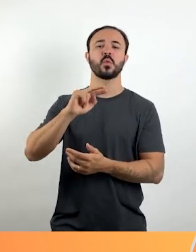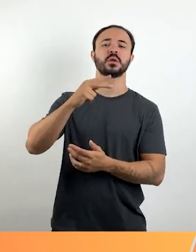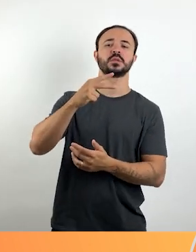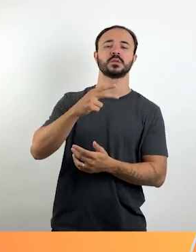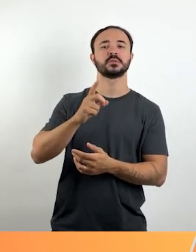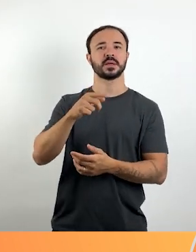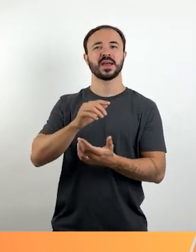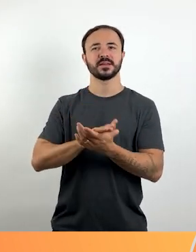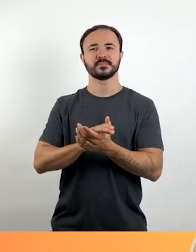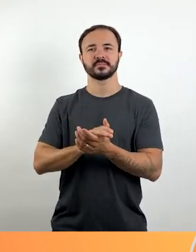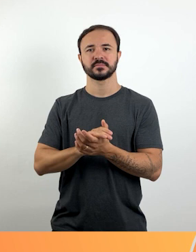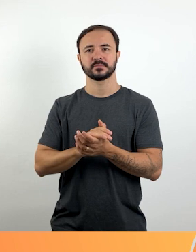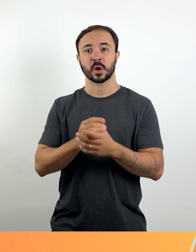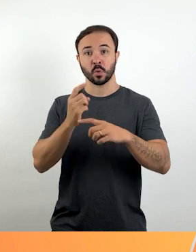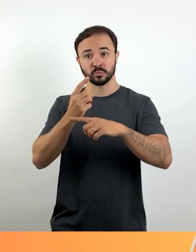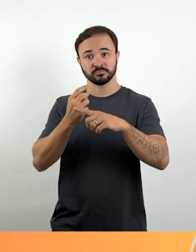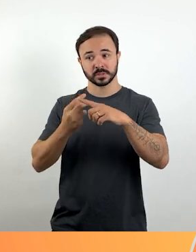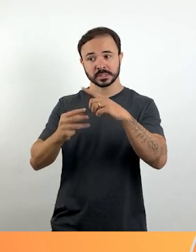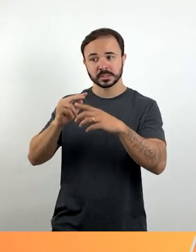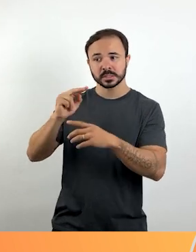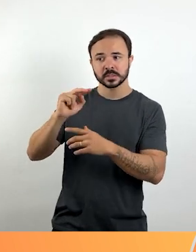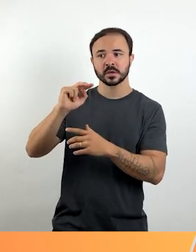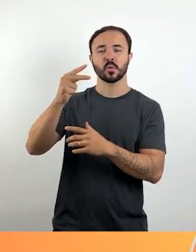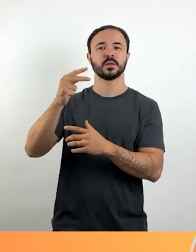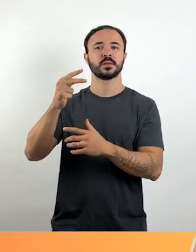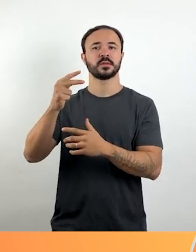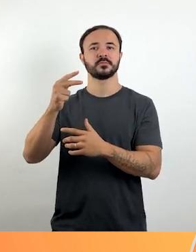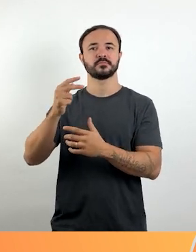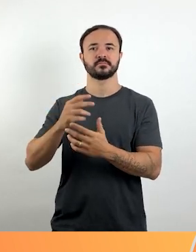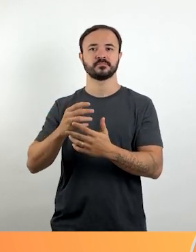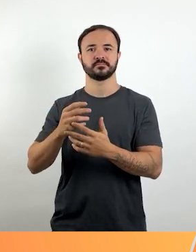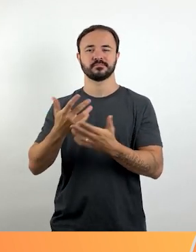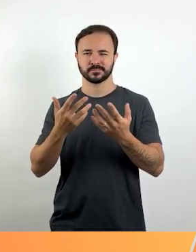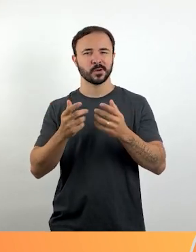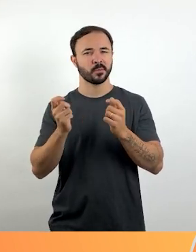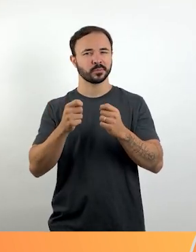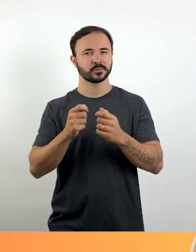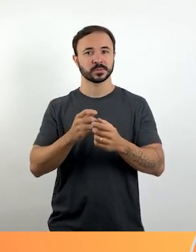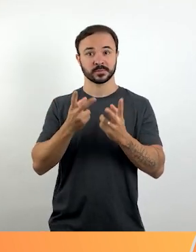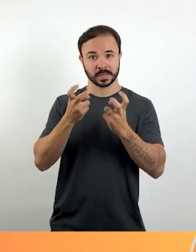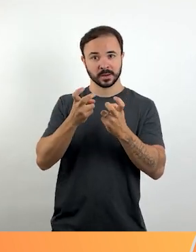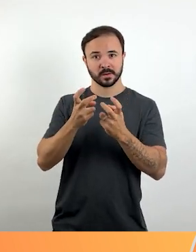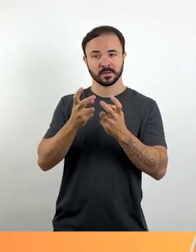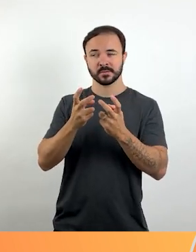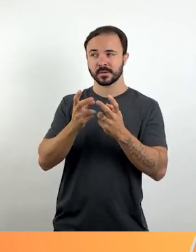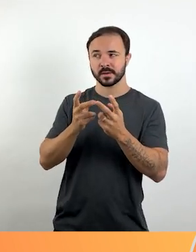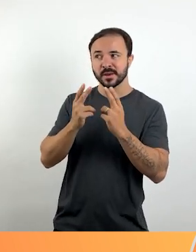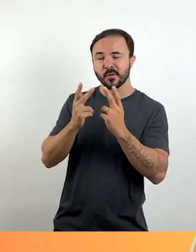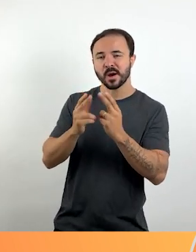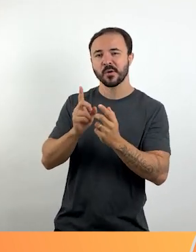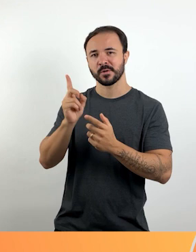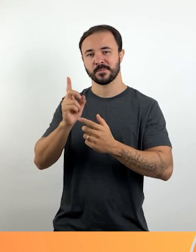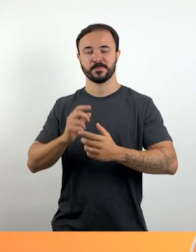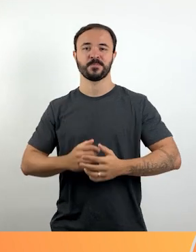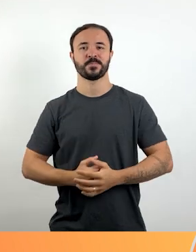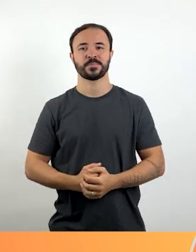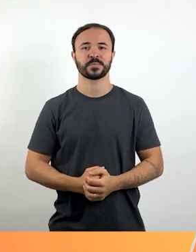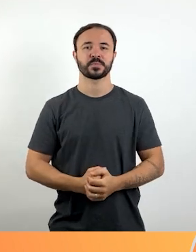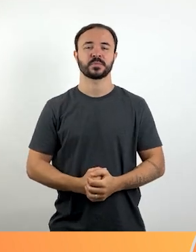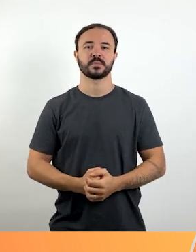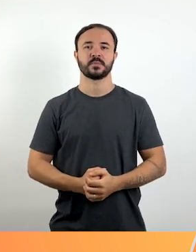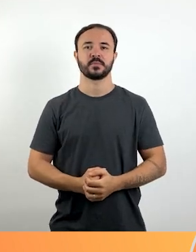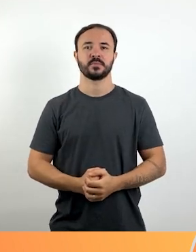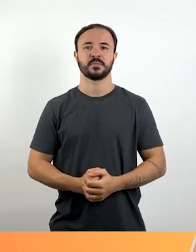ele é 1/3 ao quadrado. 1 ao quadrado é 1 e 3 ao quadrado é 9. Então, quer dizer que b quadrado c quadrado é igual